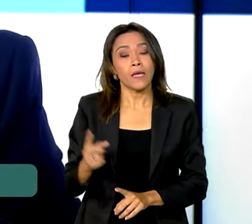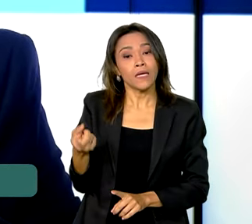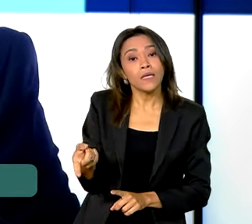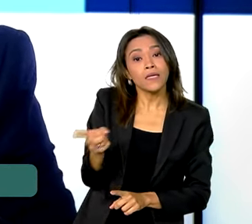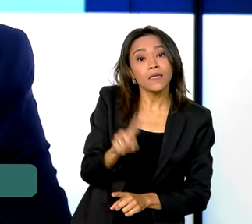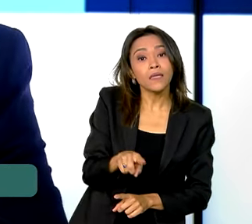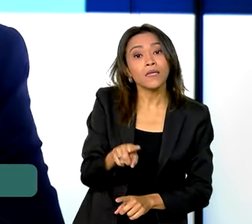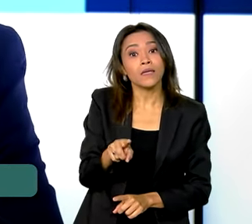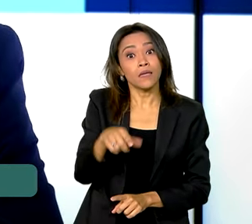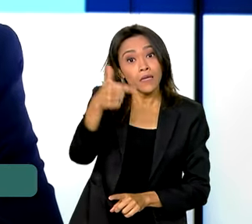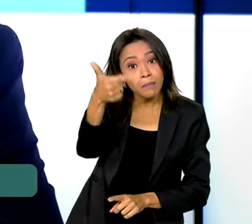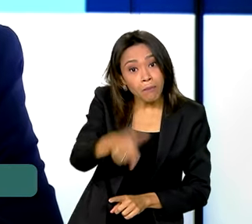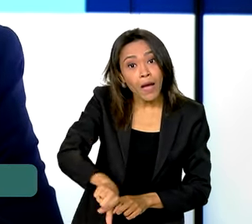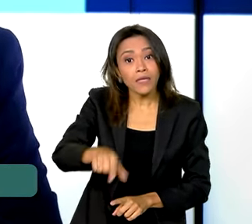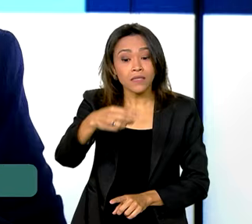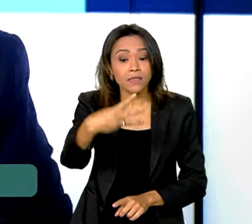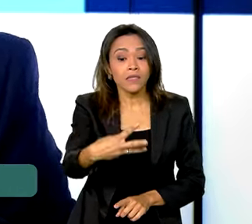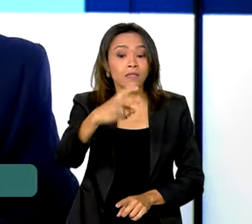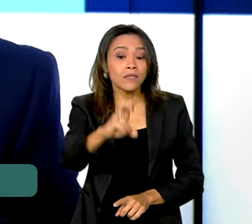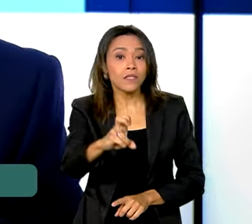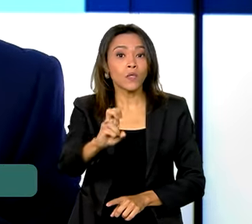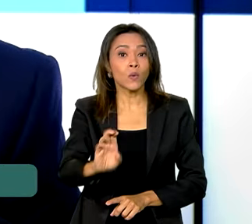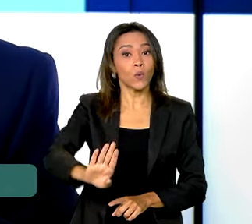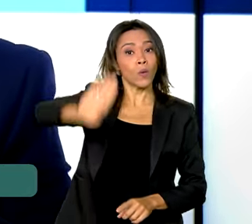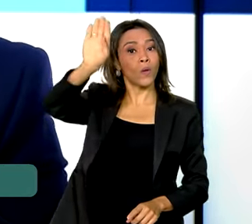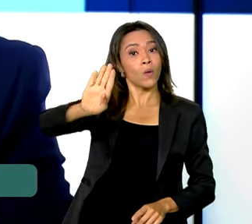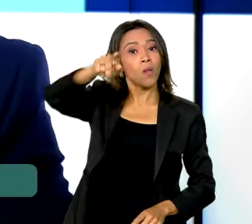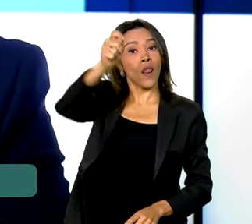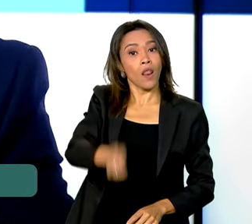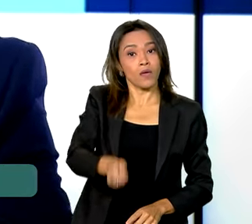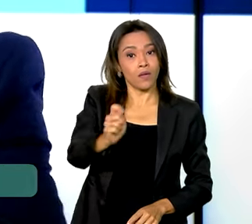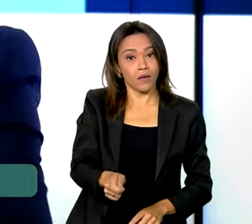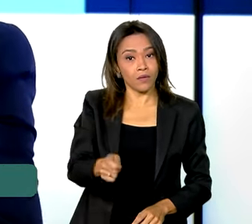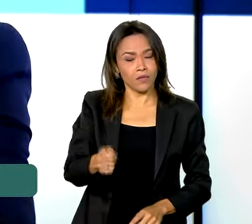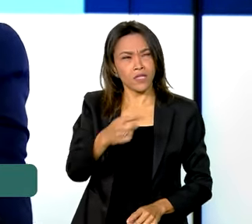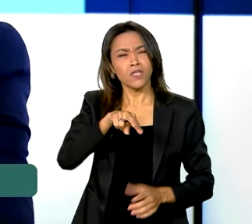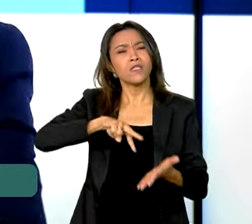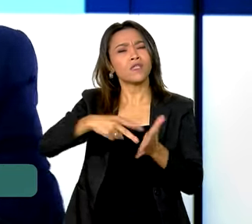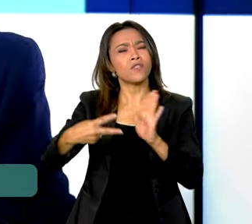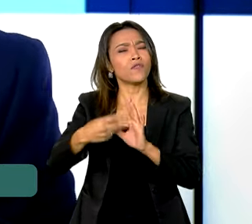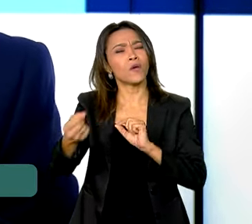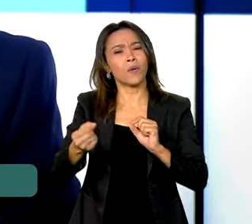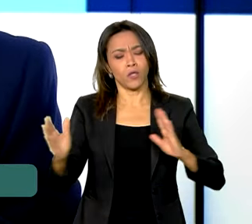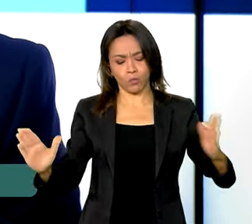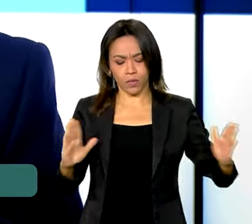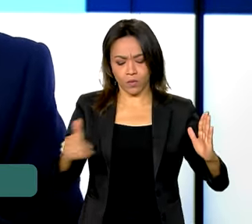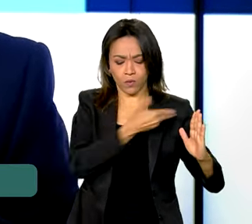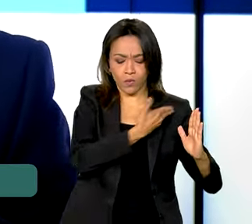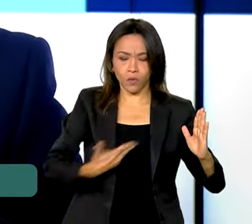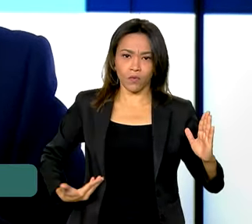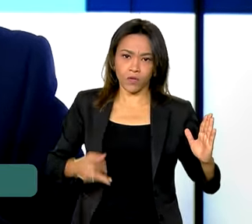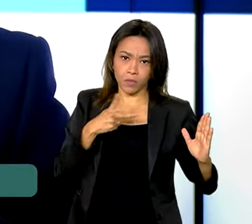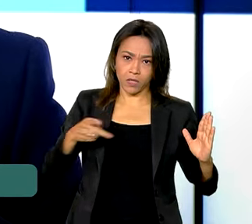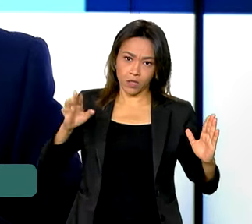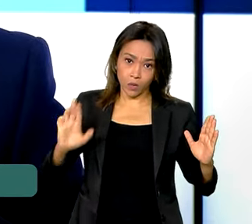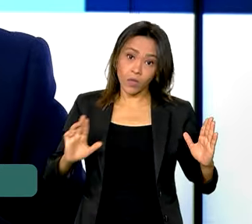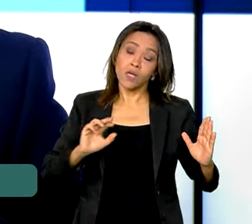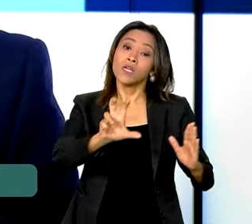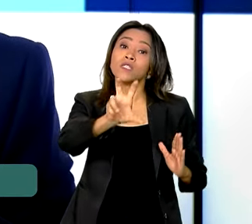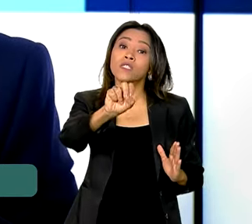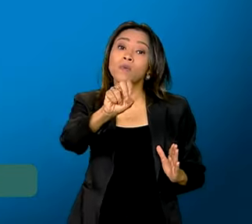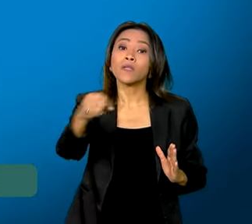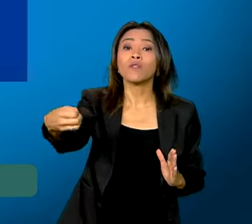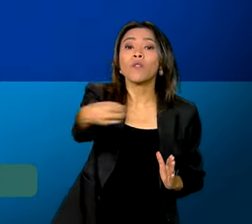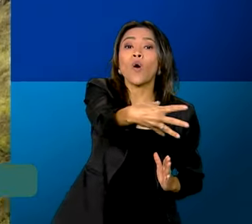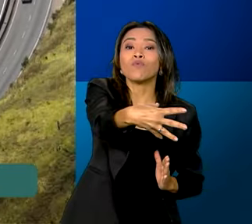fizermos mais 35 leilões, significarão, ao longo do governo do presidente Lula, 50 novos contratos de